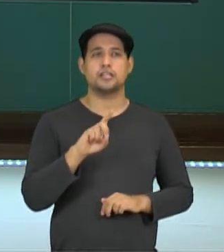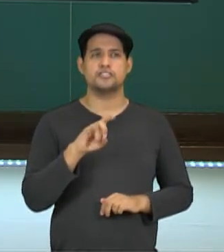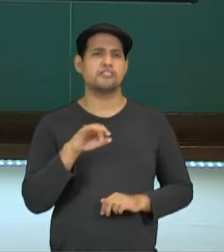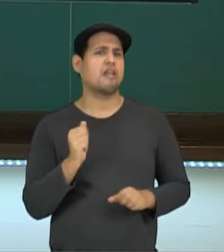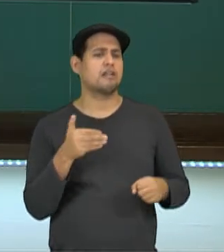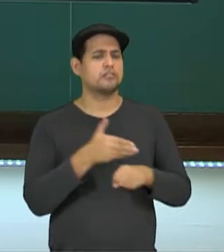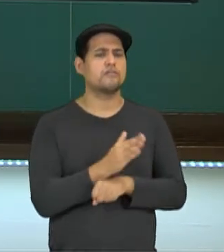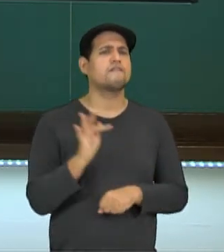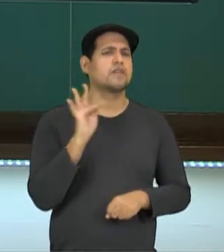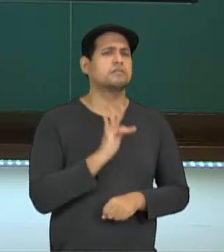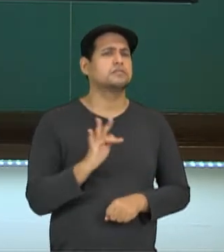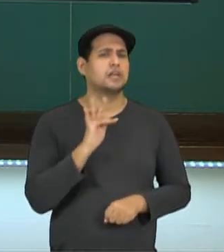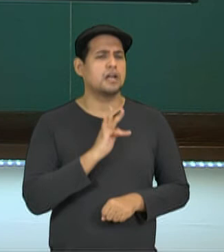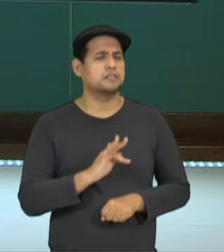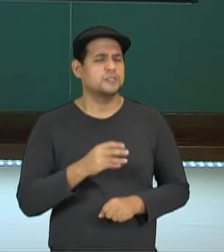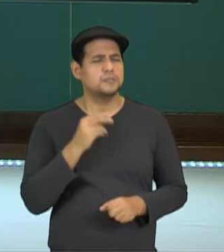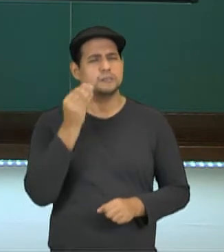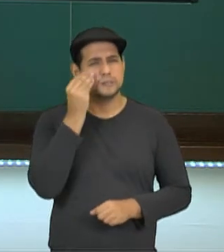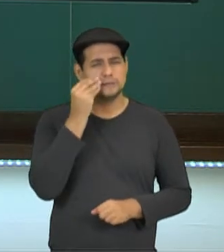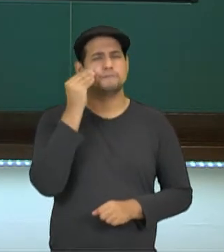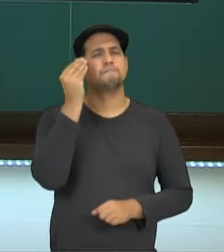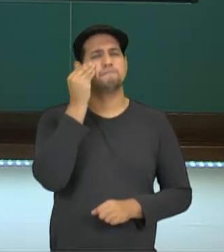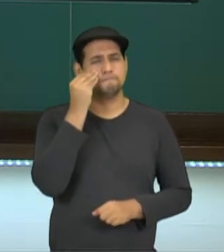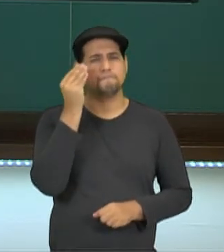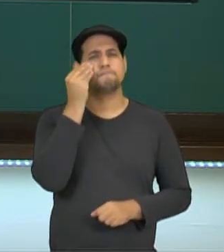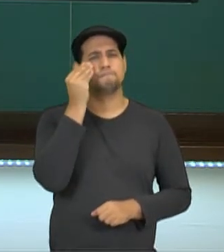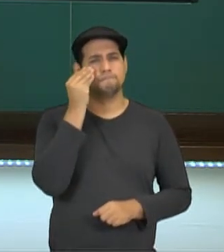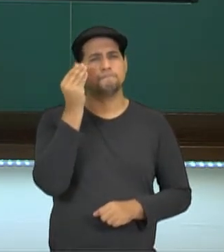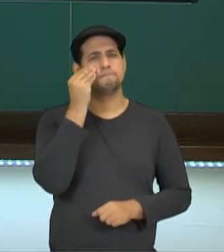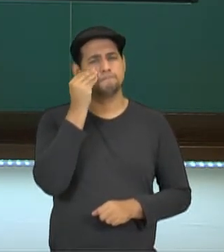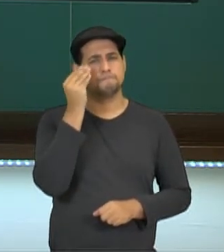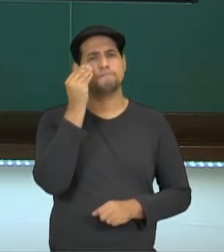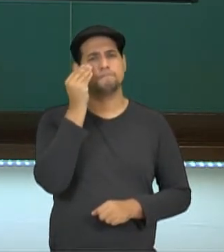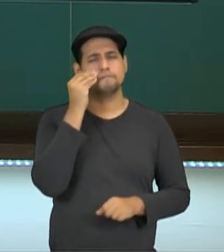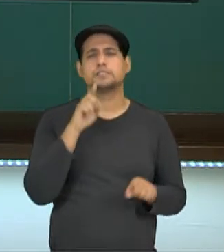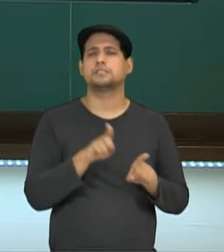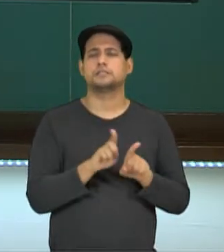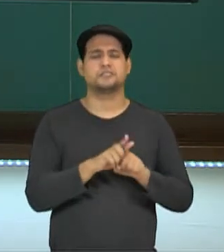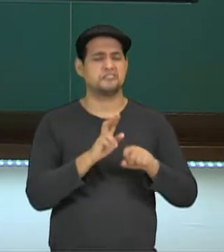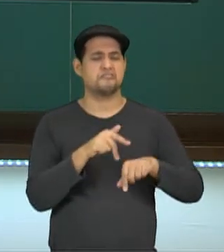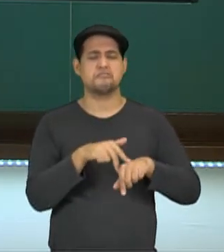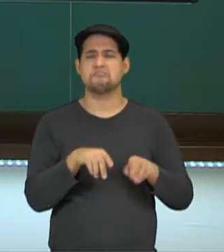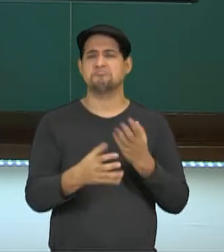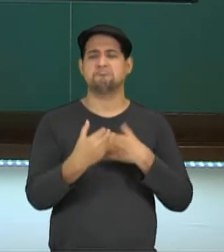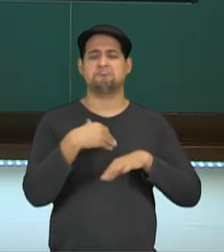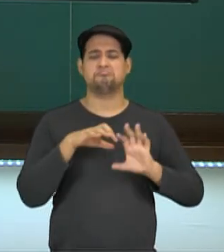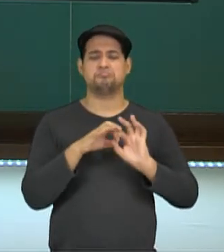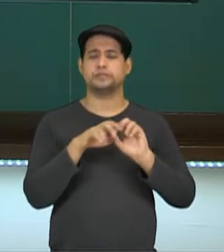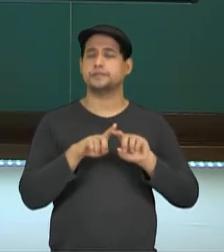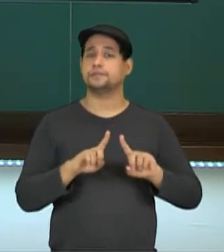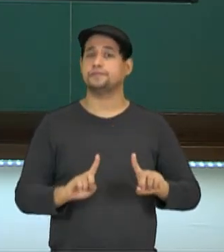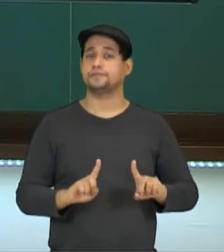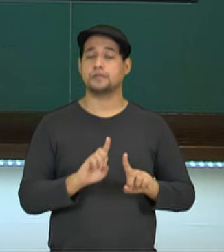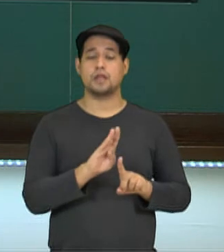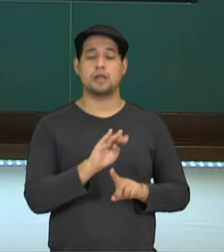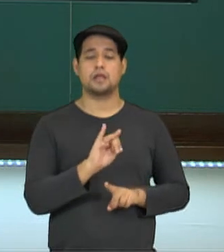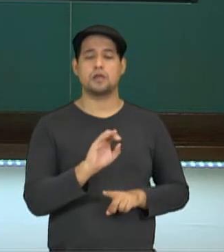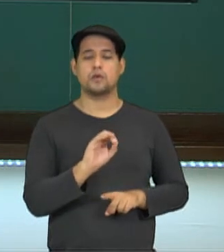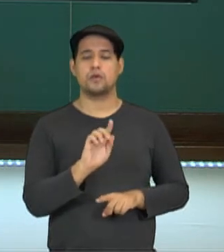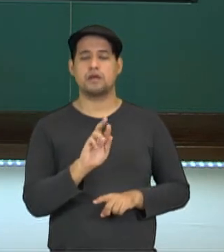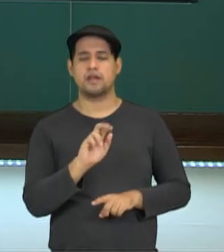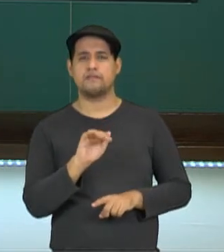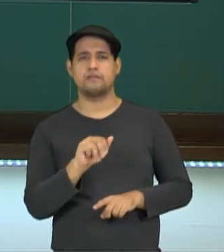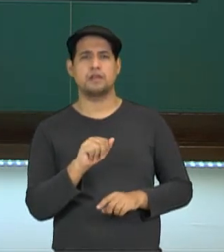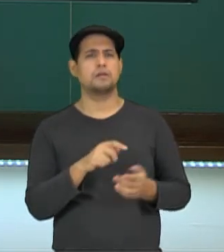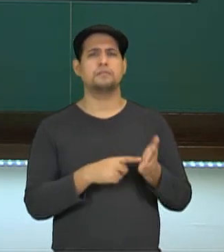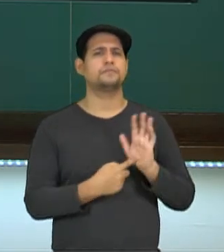na universidade e ela persistiu, né? Ela teve perseverança e resiliência. Na sua biografia, né, conta